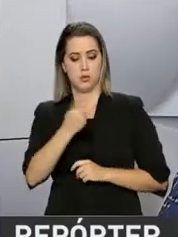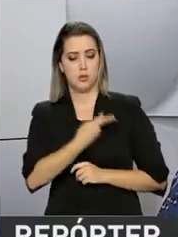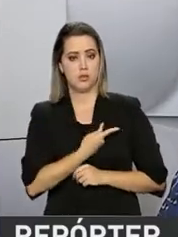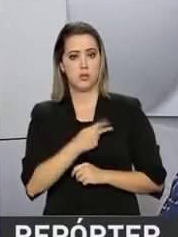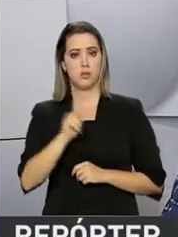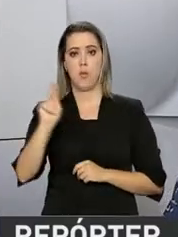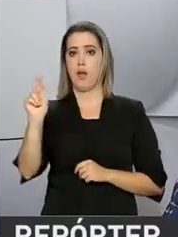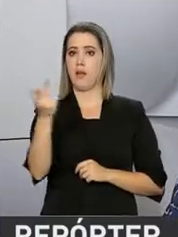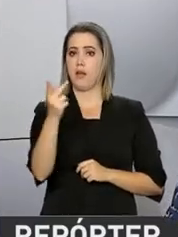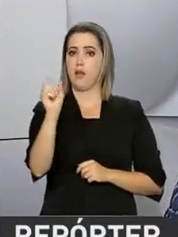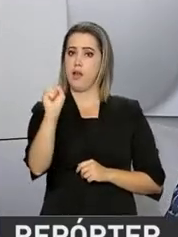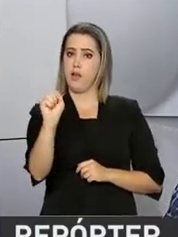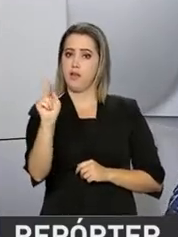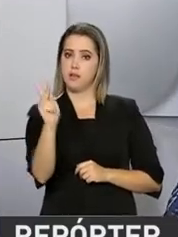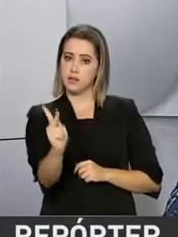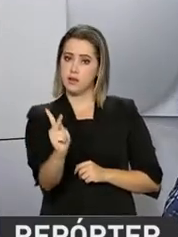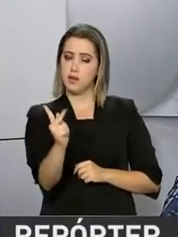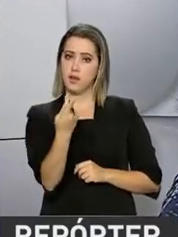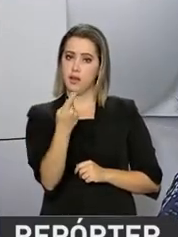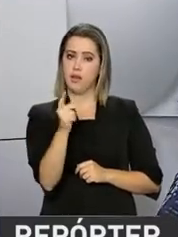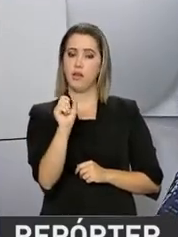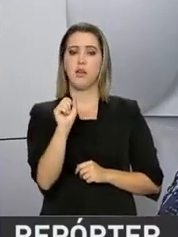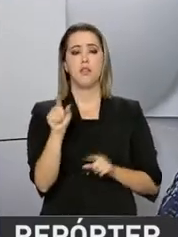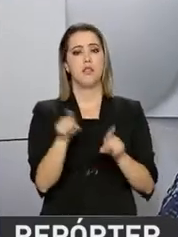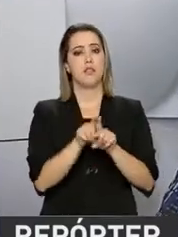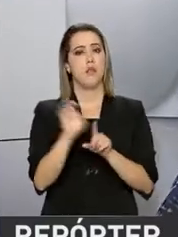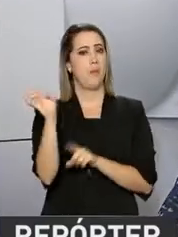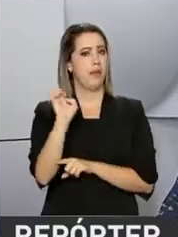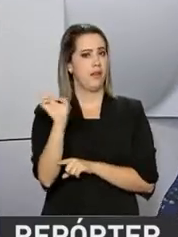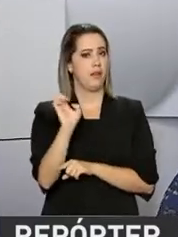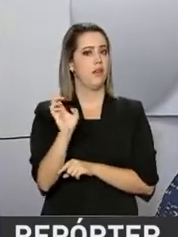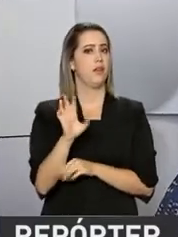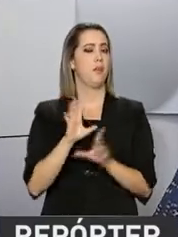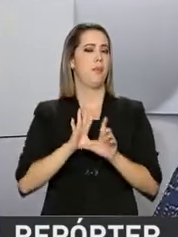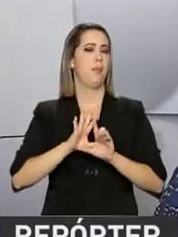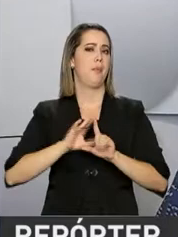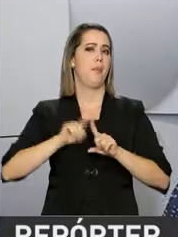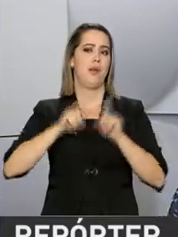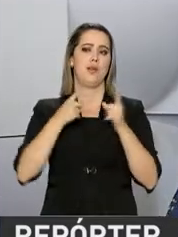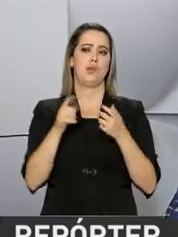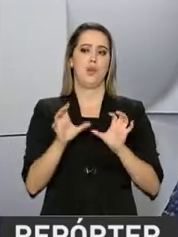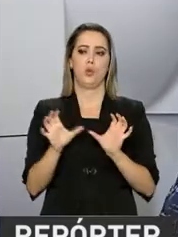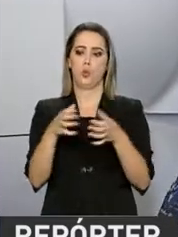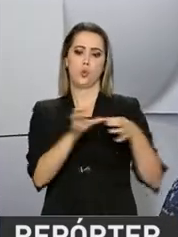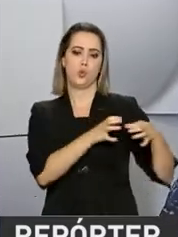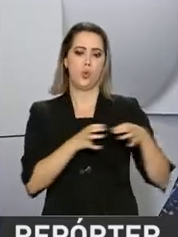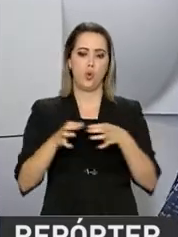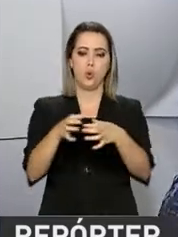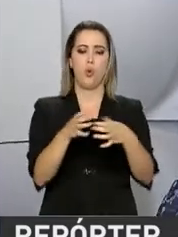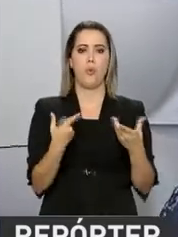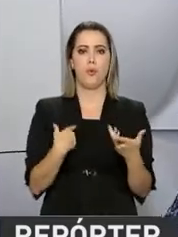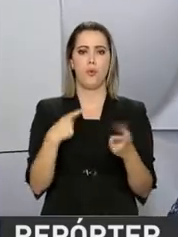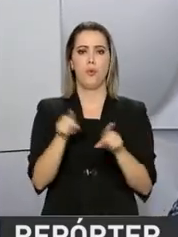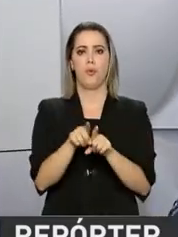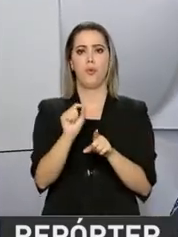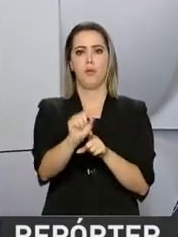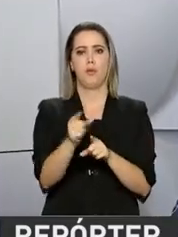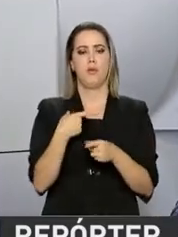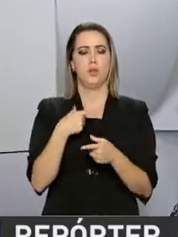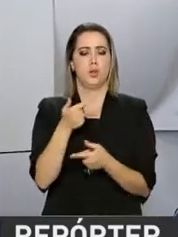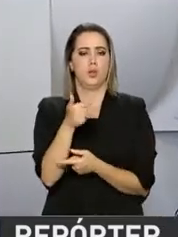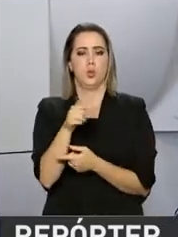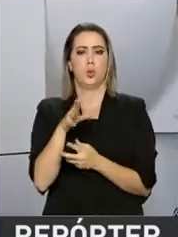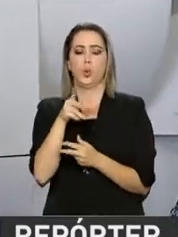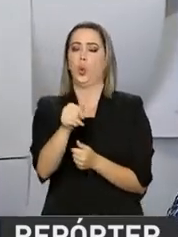HSH e gays, aí também nós temos que avaliar que não é todas as pessoas, nem todos os homens gays e HSH